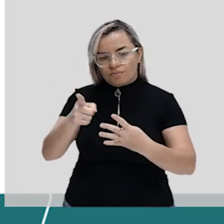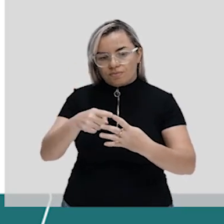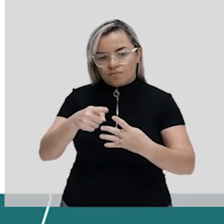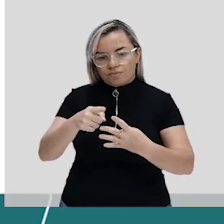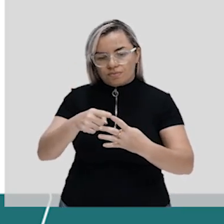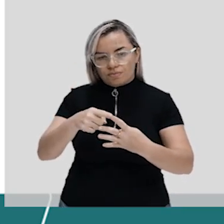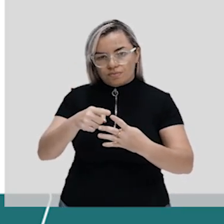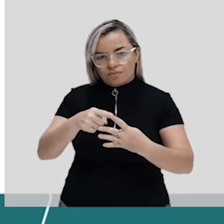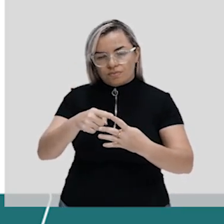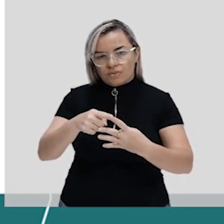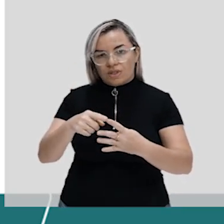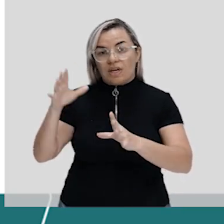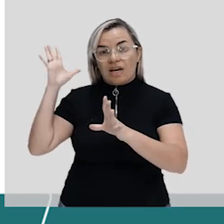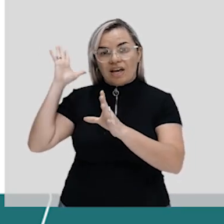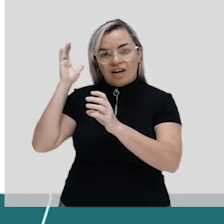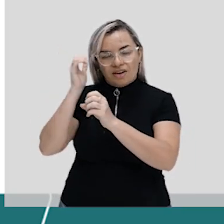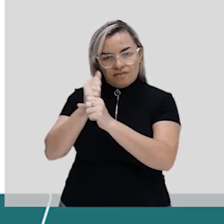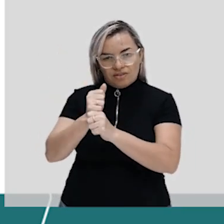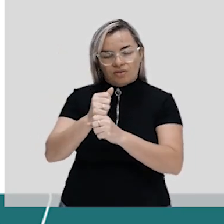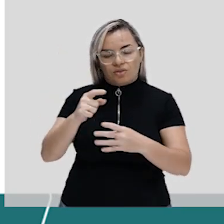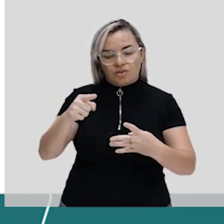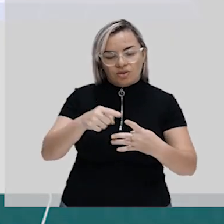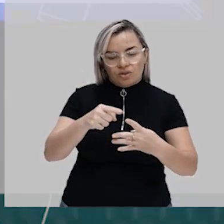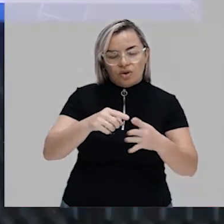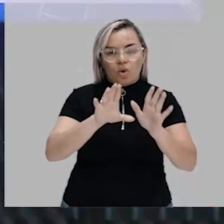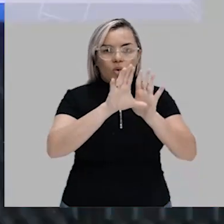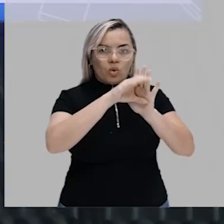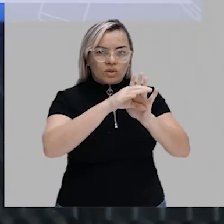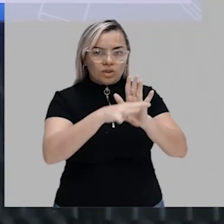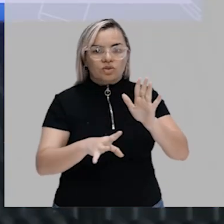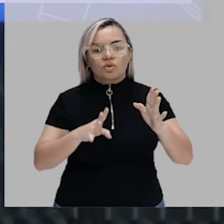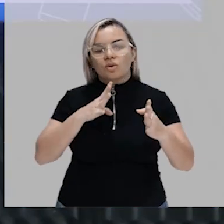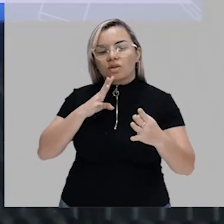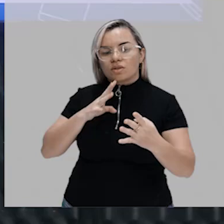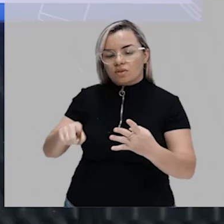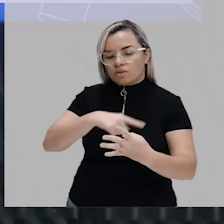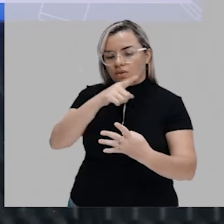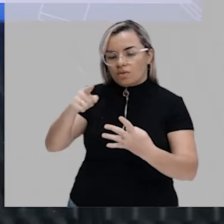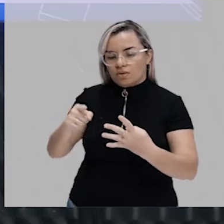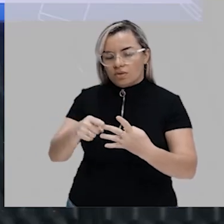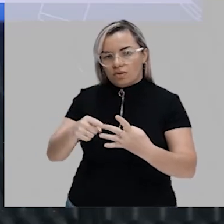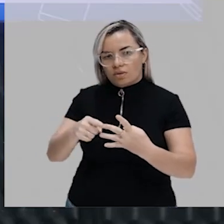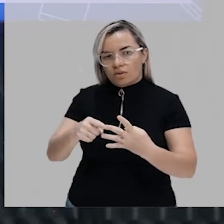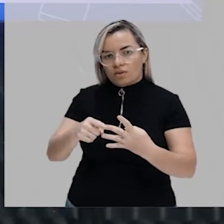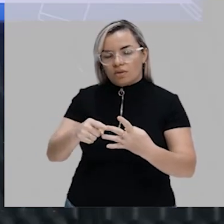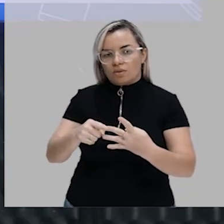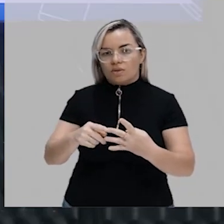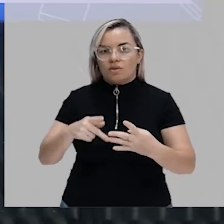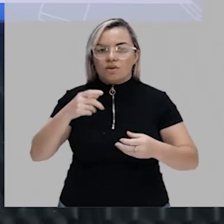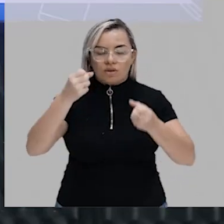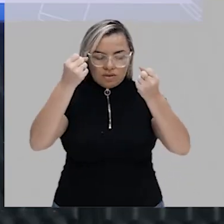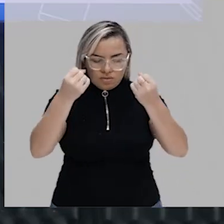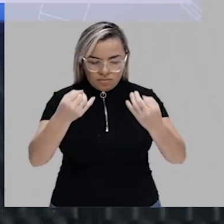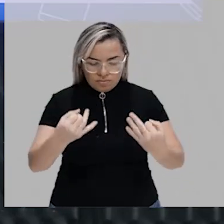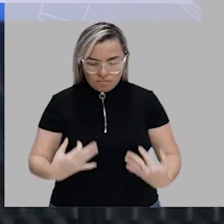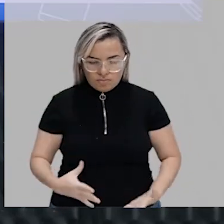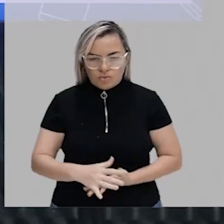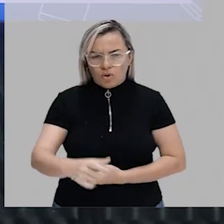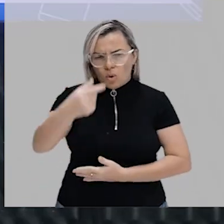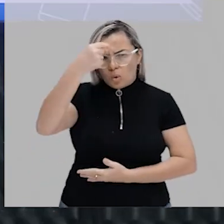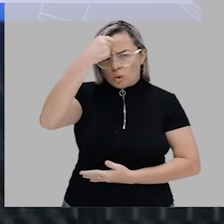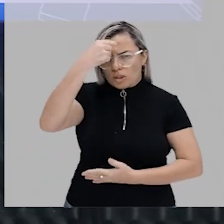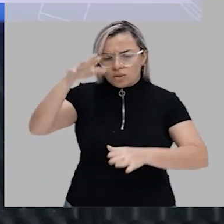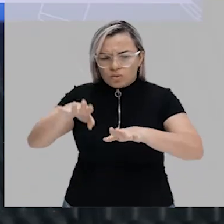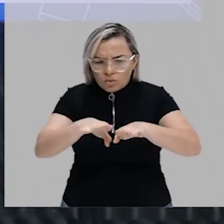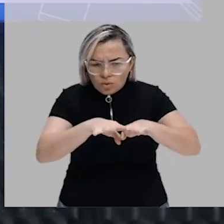tópico, a gente vai relembrar a definição de conhecimento. No segundo tópico, falaremos sobre o senso